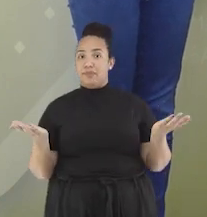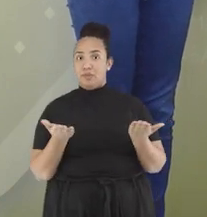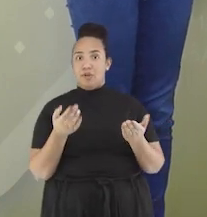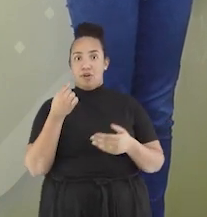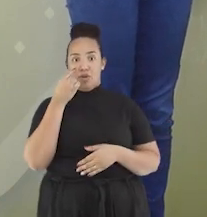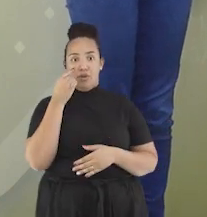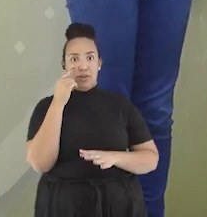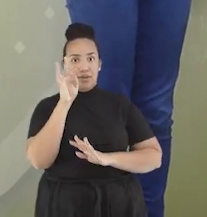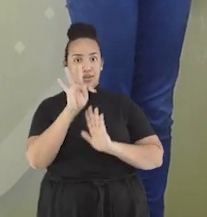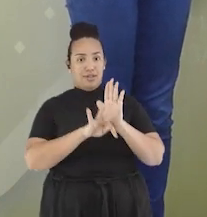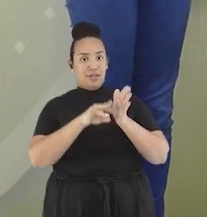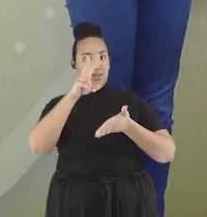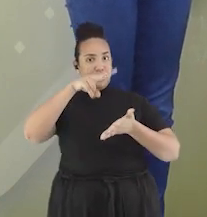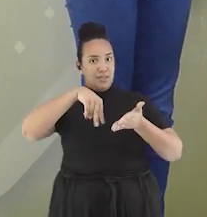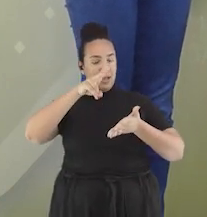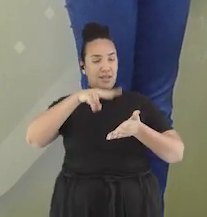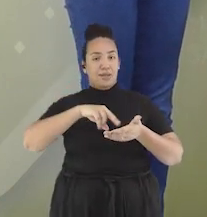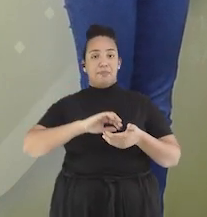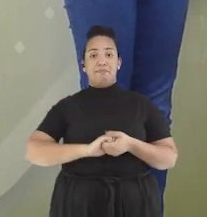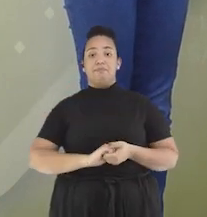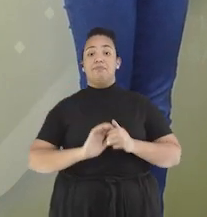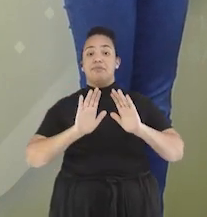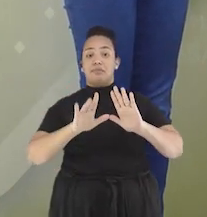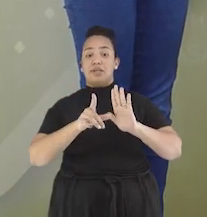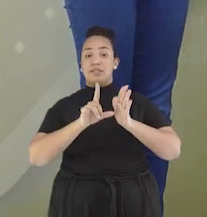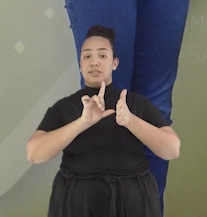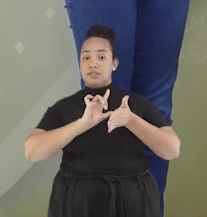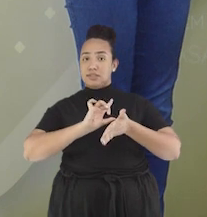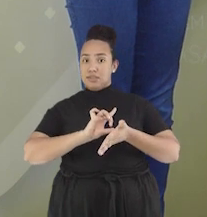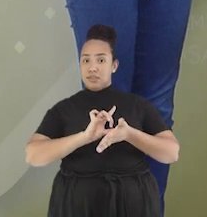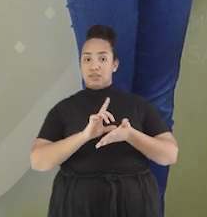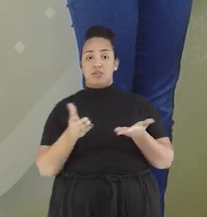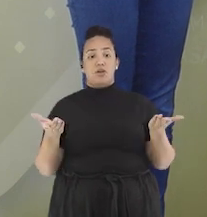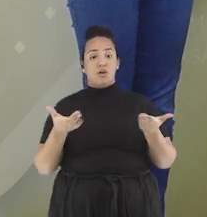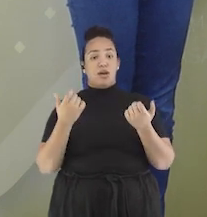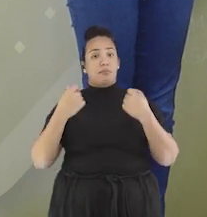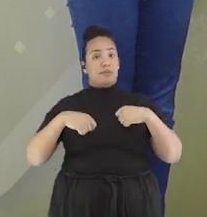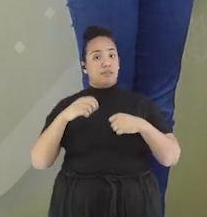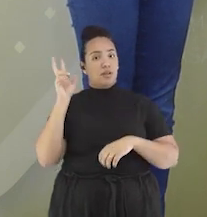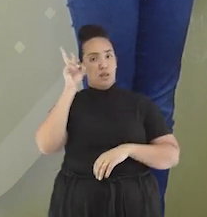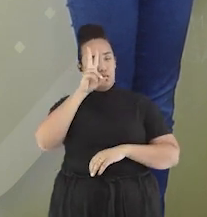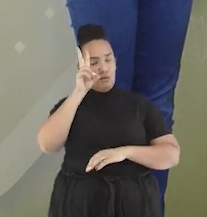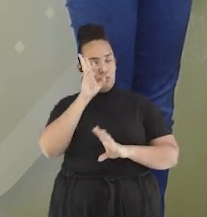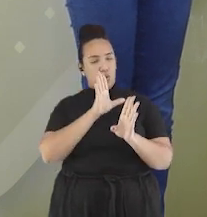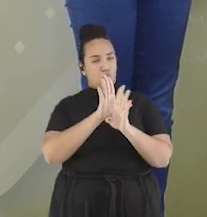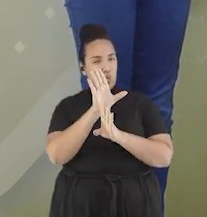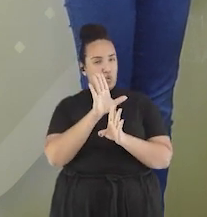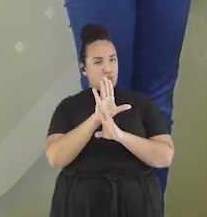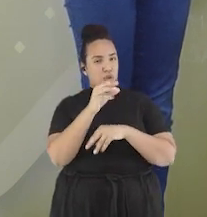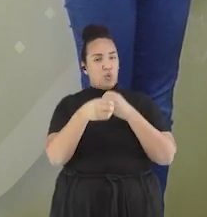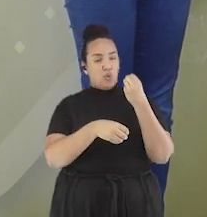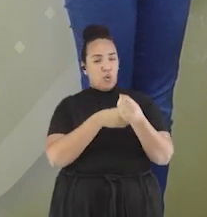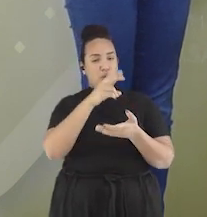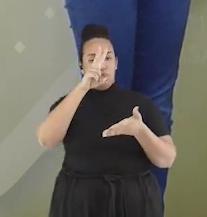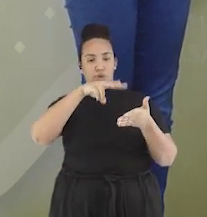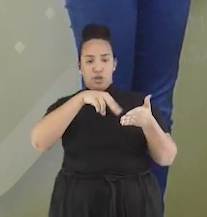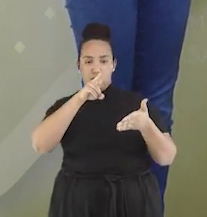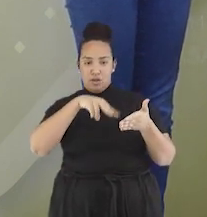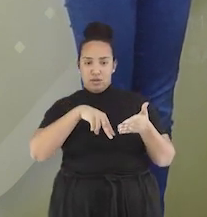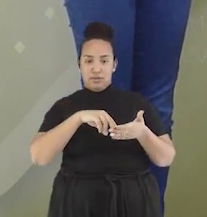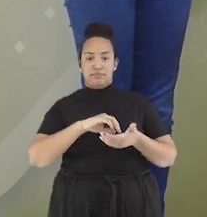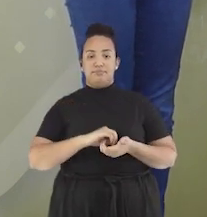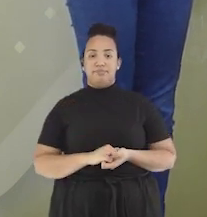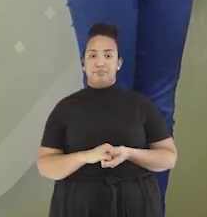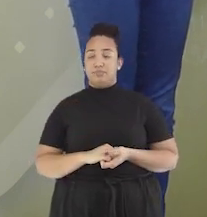participar. Então, vamos lá, vamos à leitura. Mas antes disso, vamos lembrar aqui de